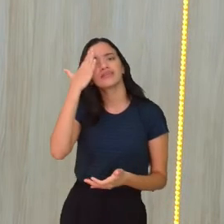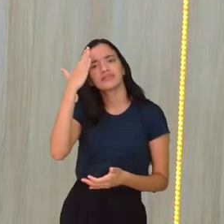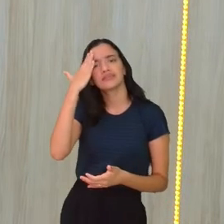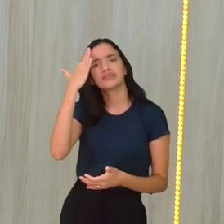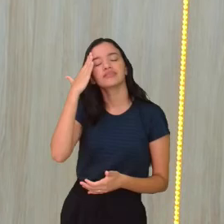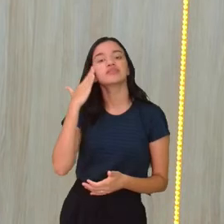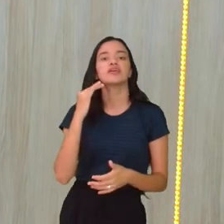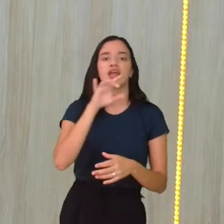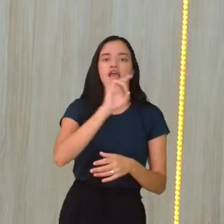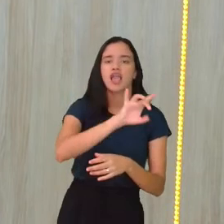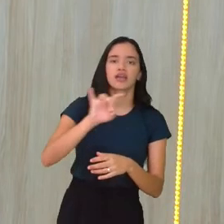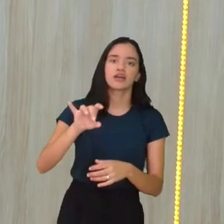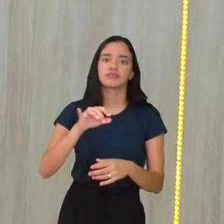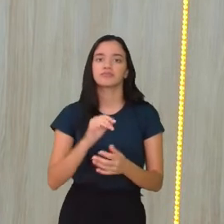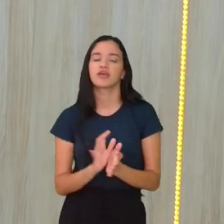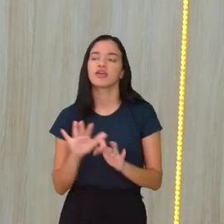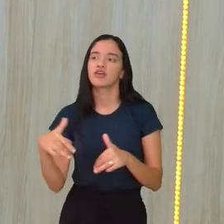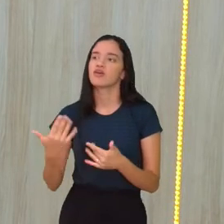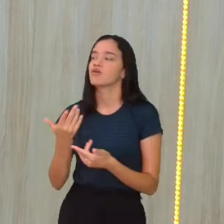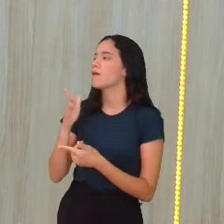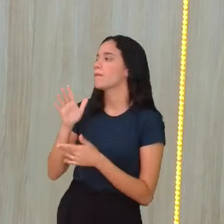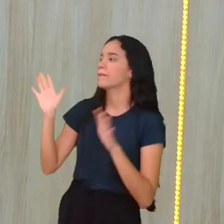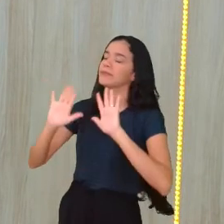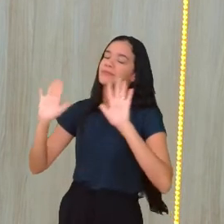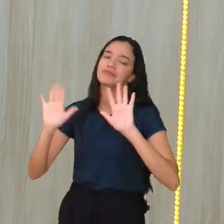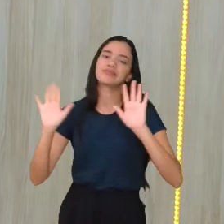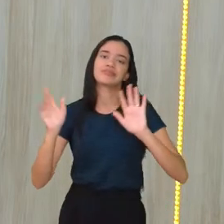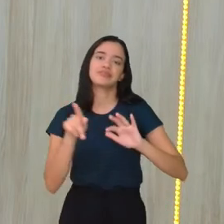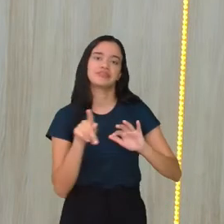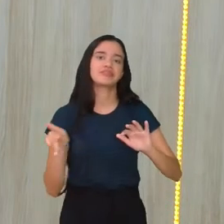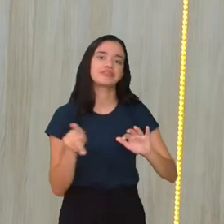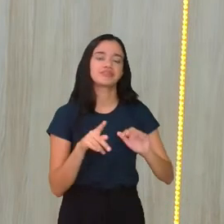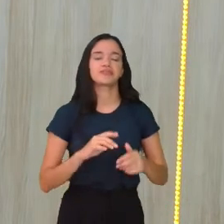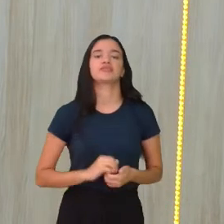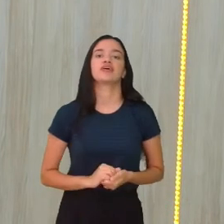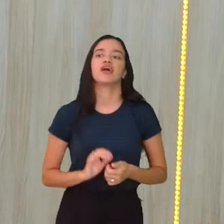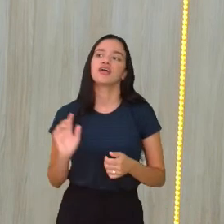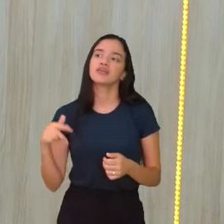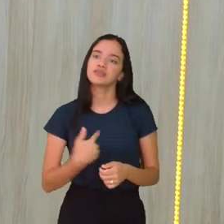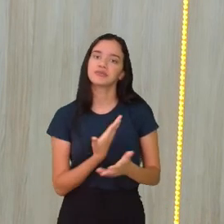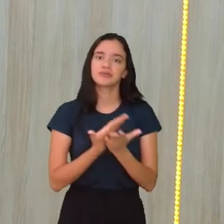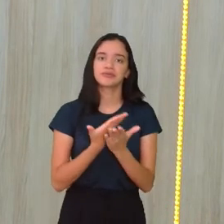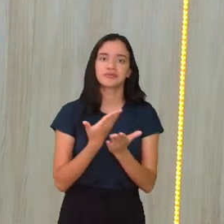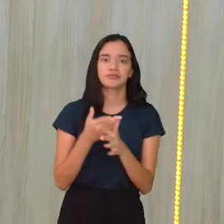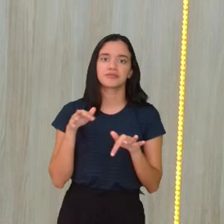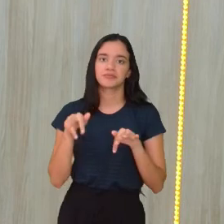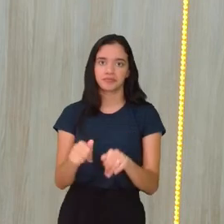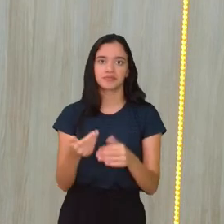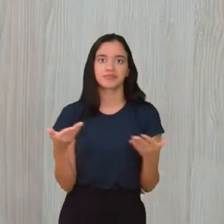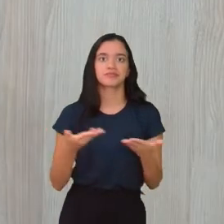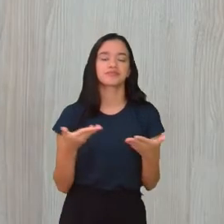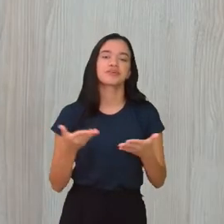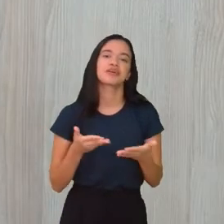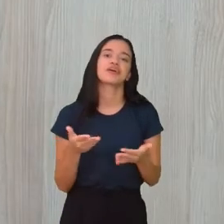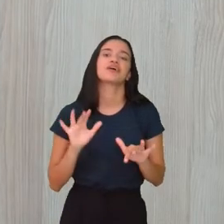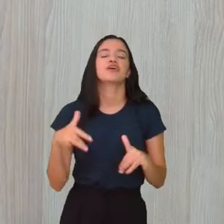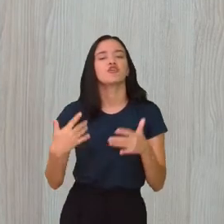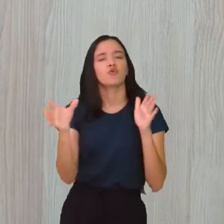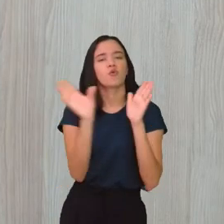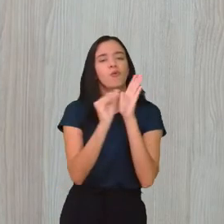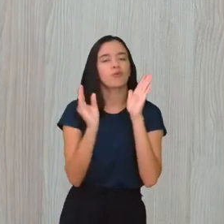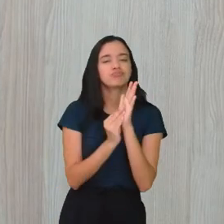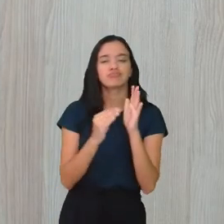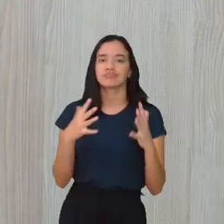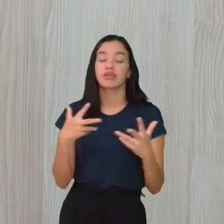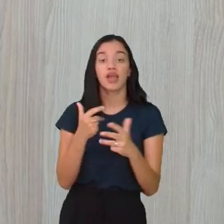entender cada modalidade. Vou passar para a professora Thelma para ela se despedir e a gente encerrar a aula de hoje. Certo. Tão rico foi o conteúdo,